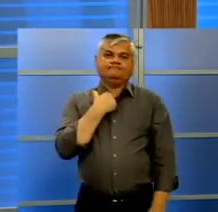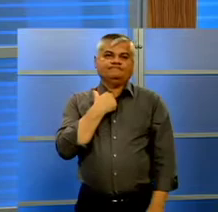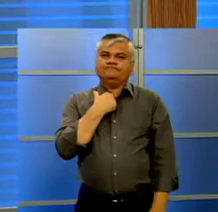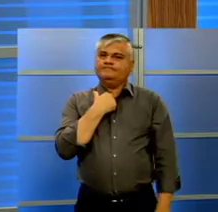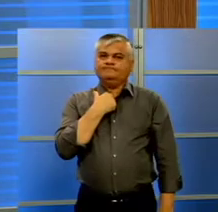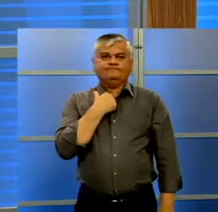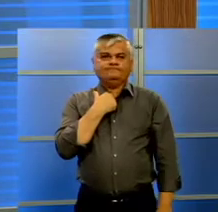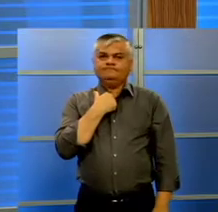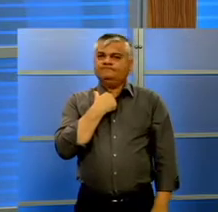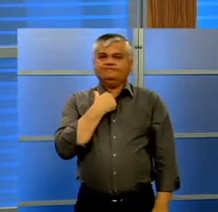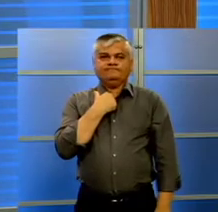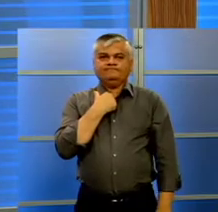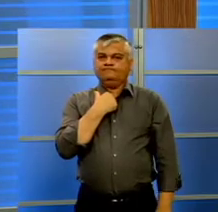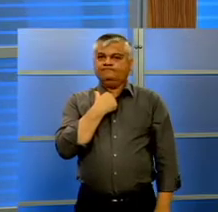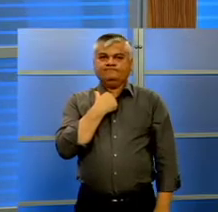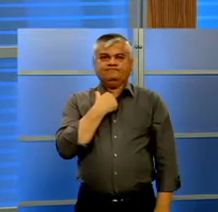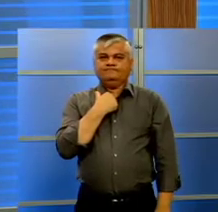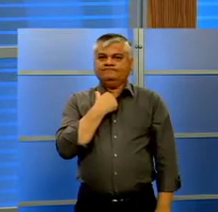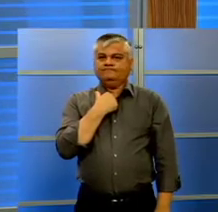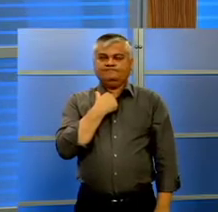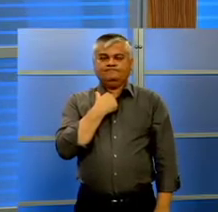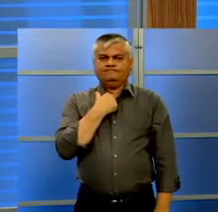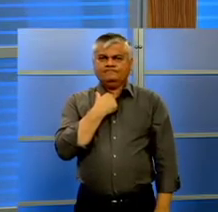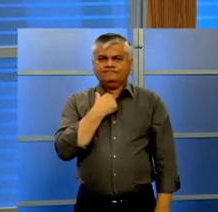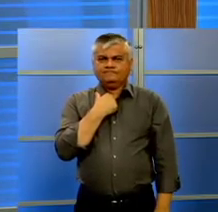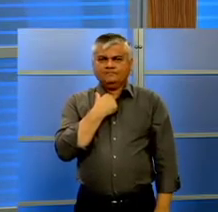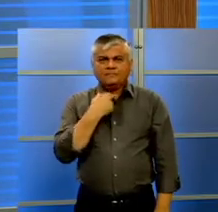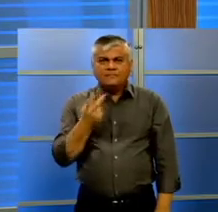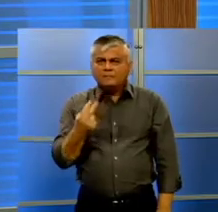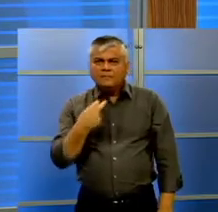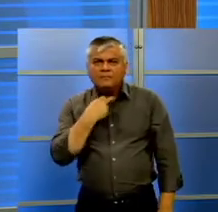posso. Não posso. Não era ocupado?